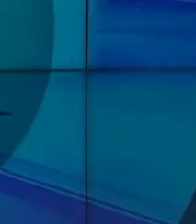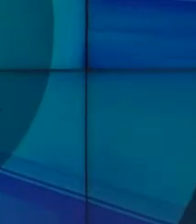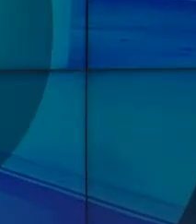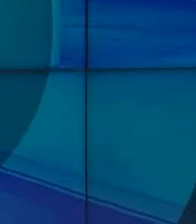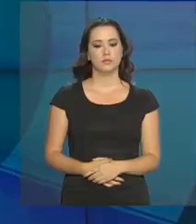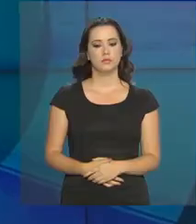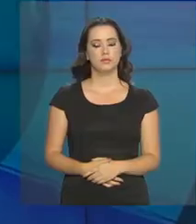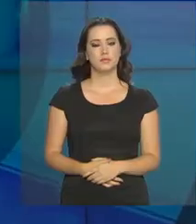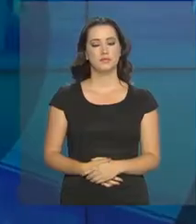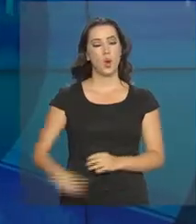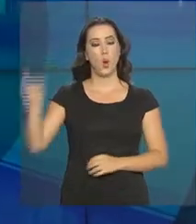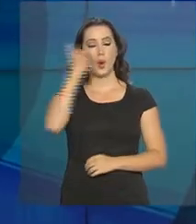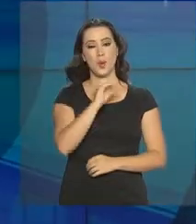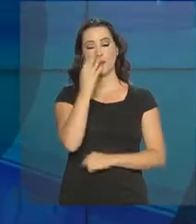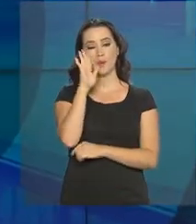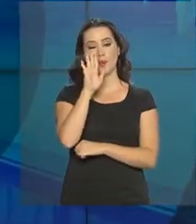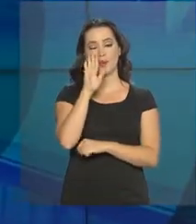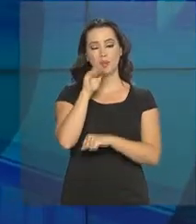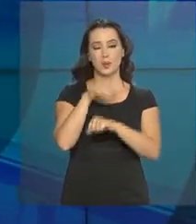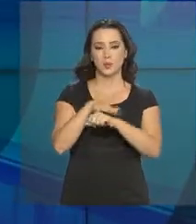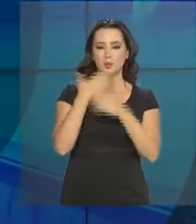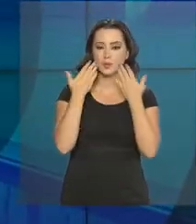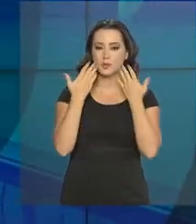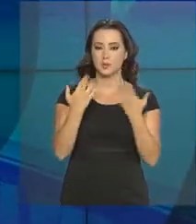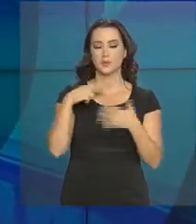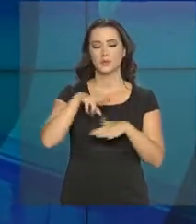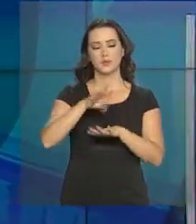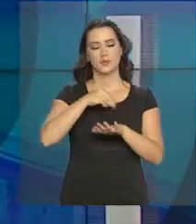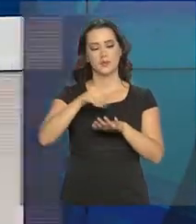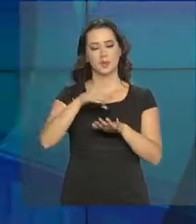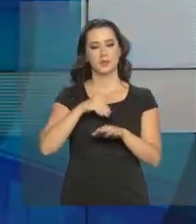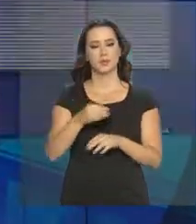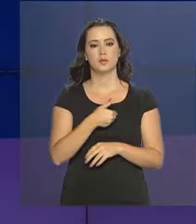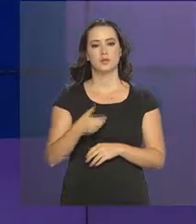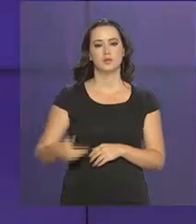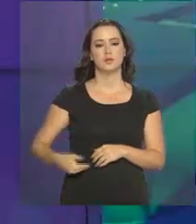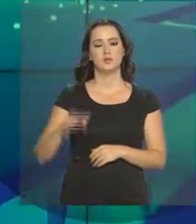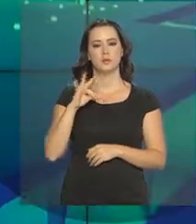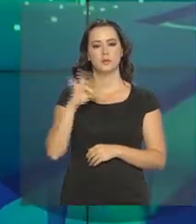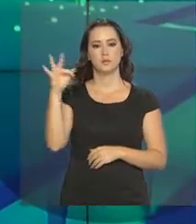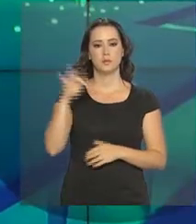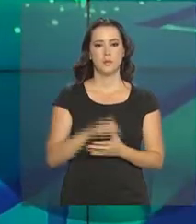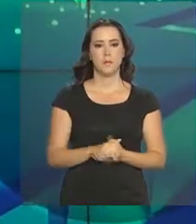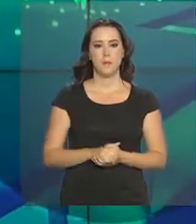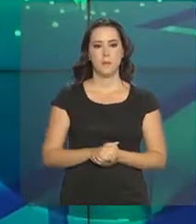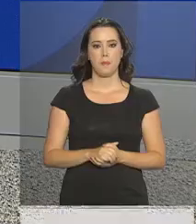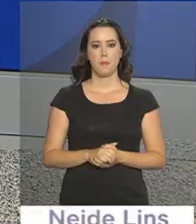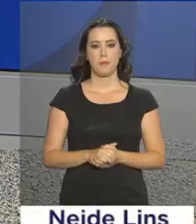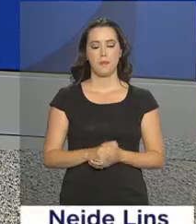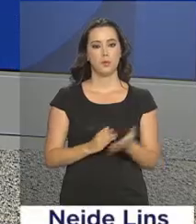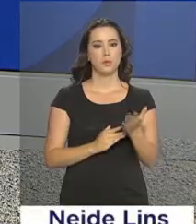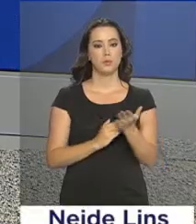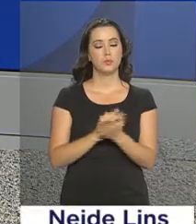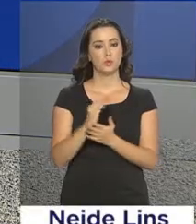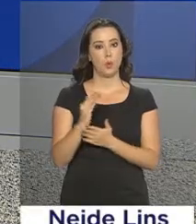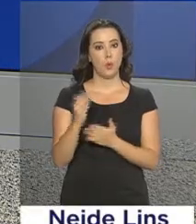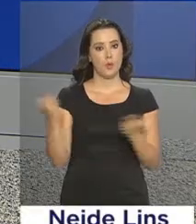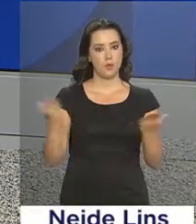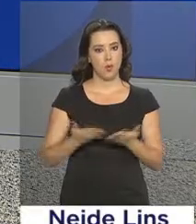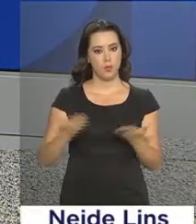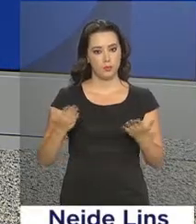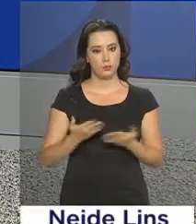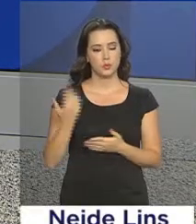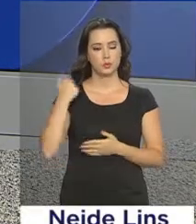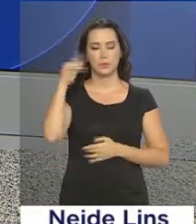olá boa noite estamos de volta com as notícias do governo federal aqui no repórter nbr a partir de